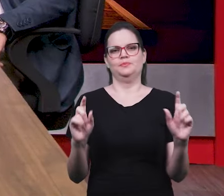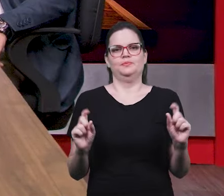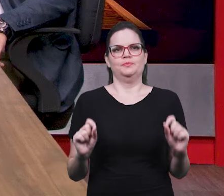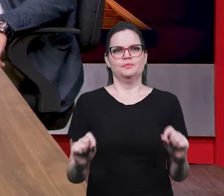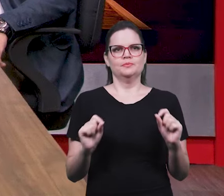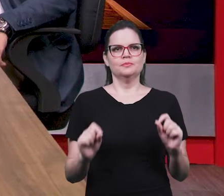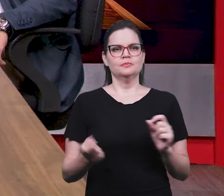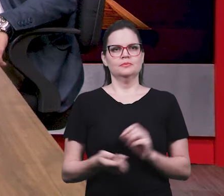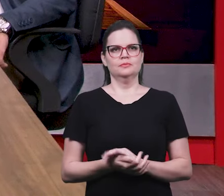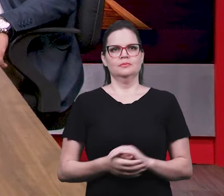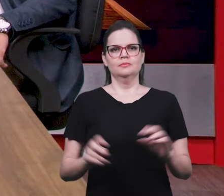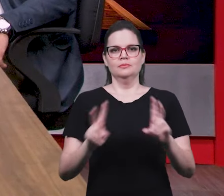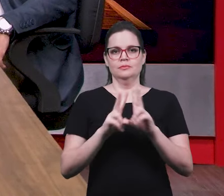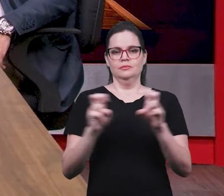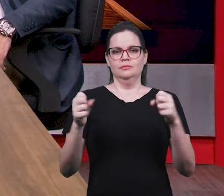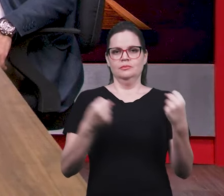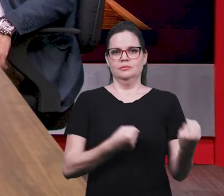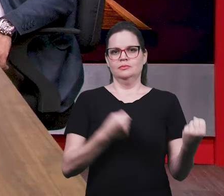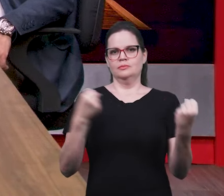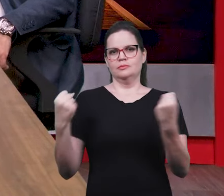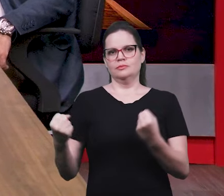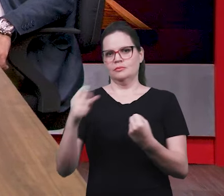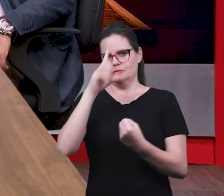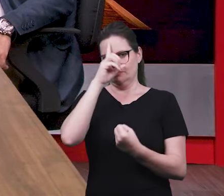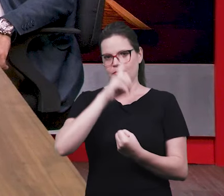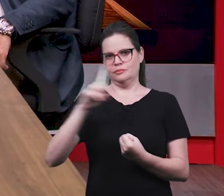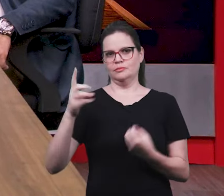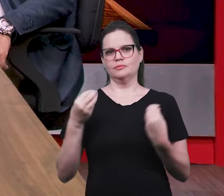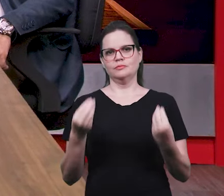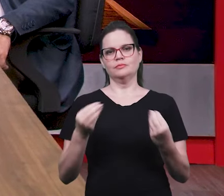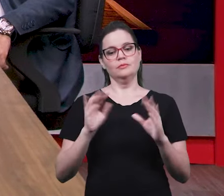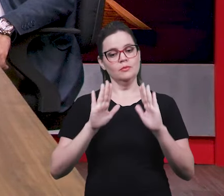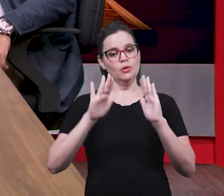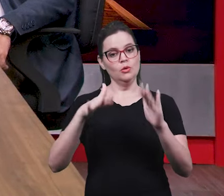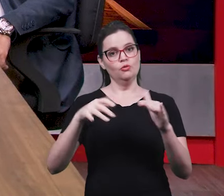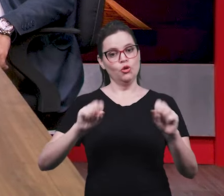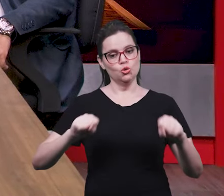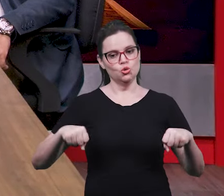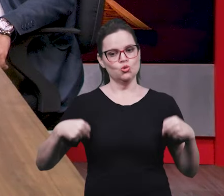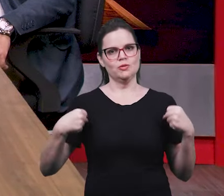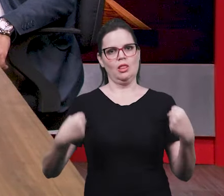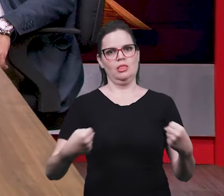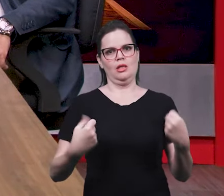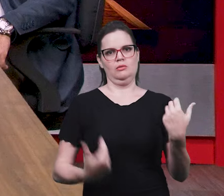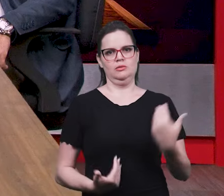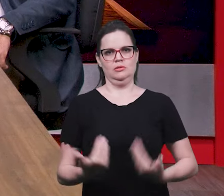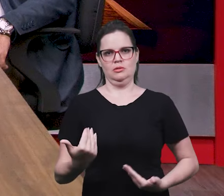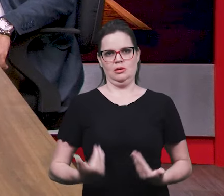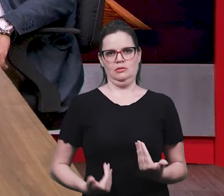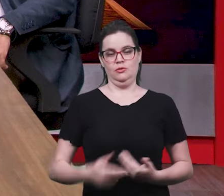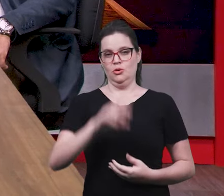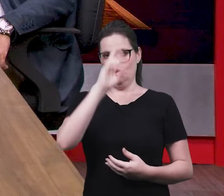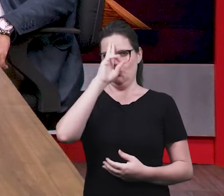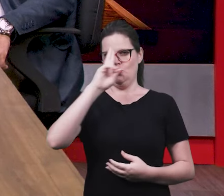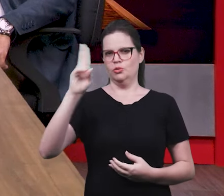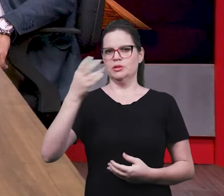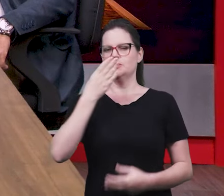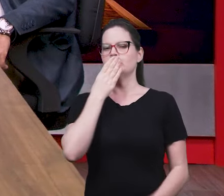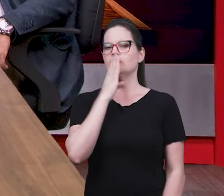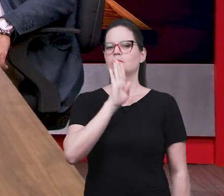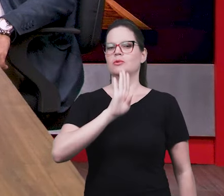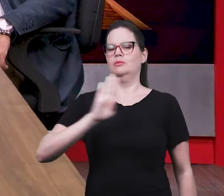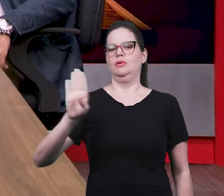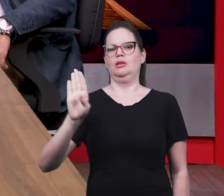na questão do poder de Deus para a sustentação da igreja, o Senhor Jesus assegurou isso